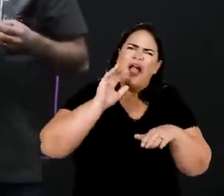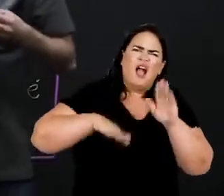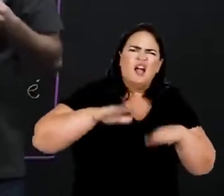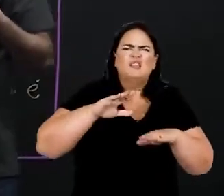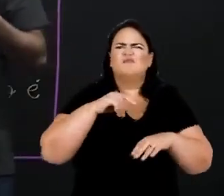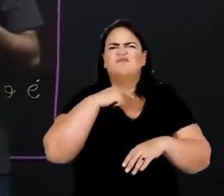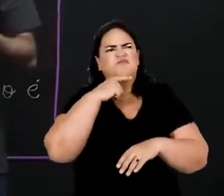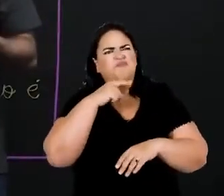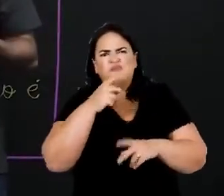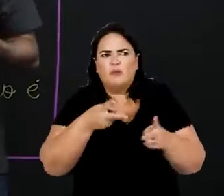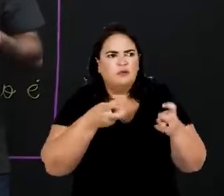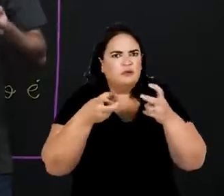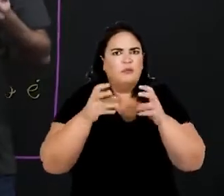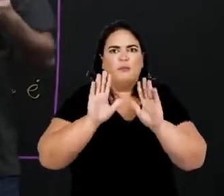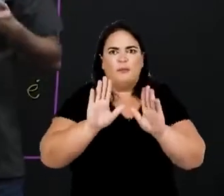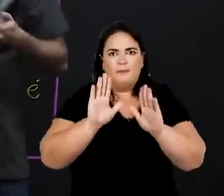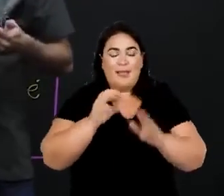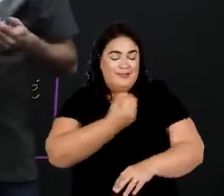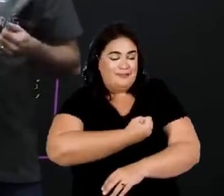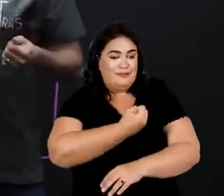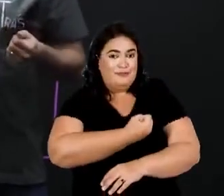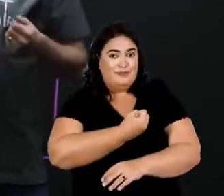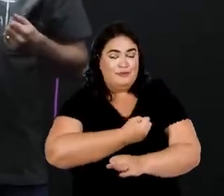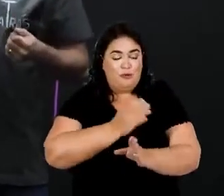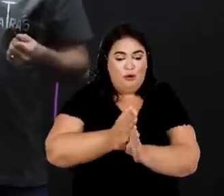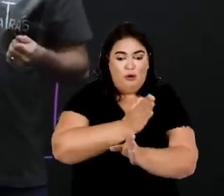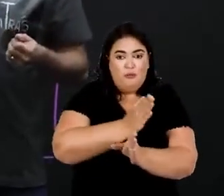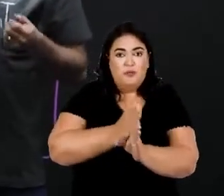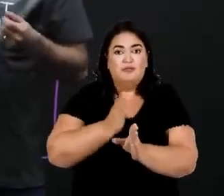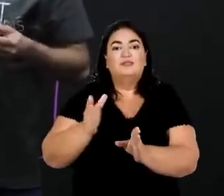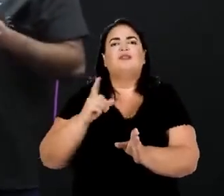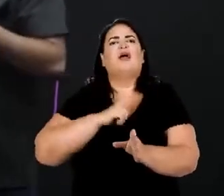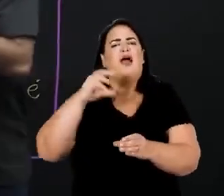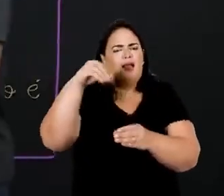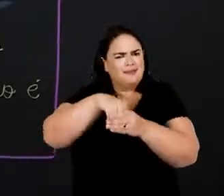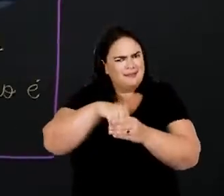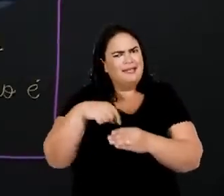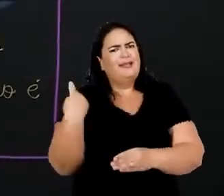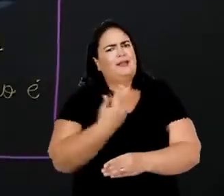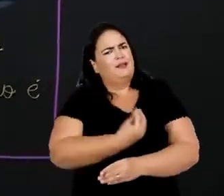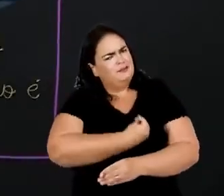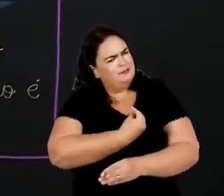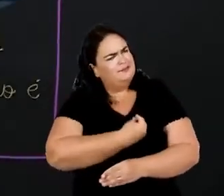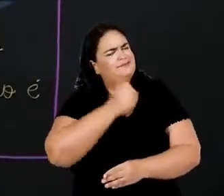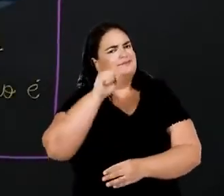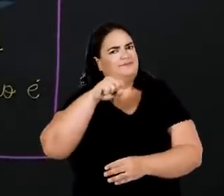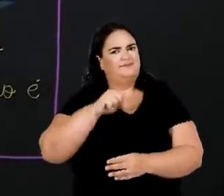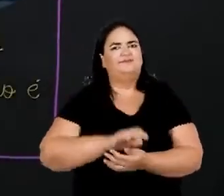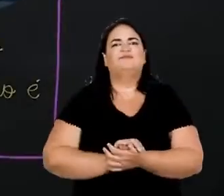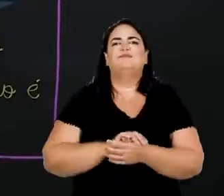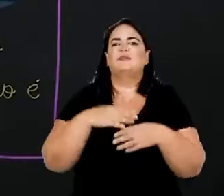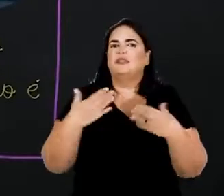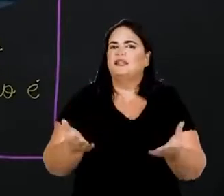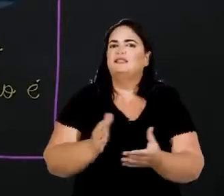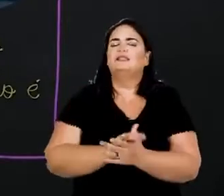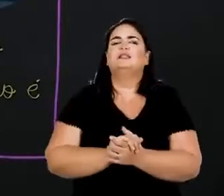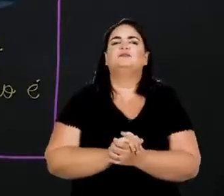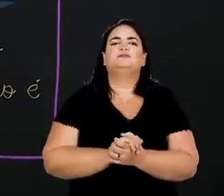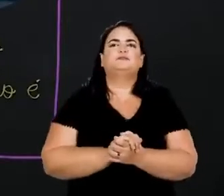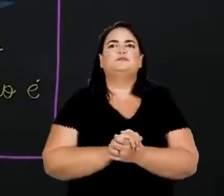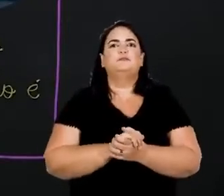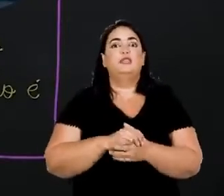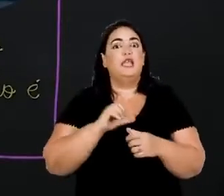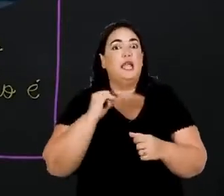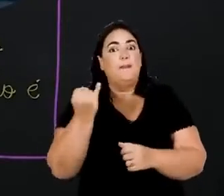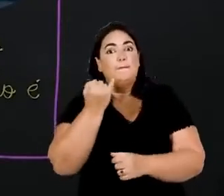muito mas os números inteiros eles nos seguem também em nossa vida tá outra coisa importante é verificar o seguinte